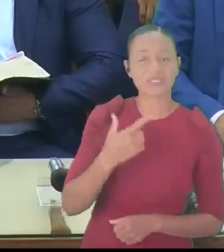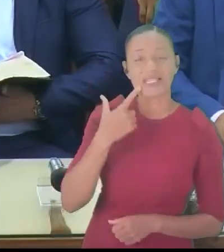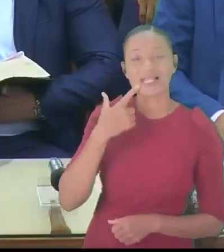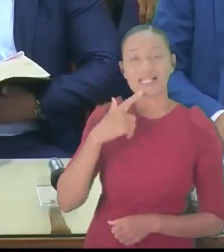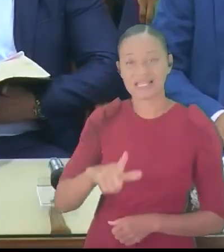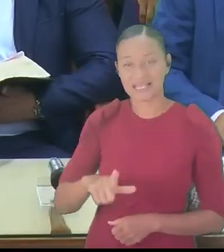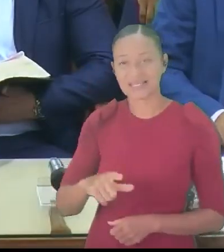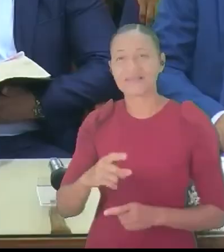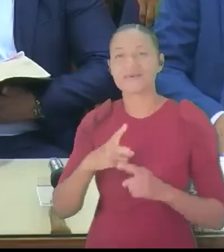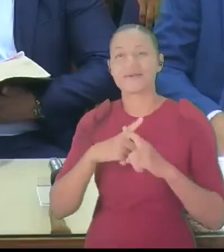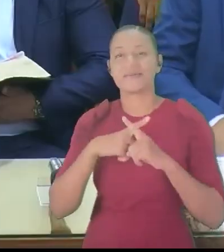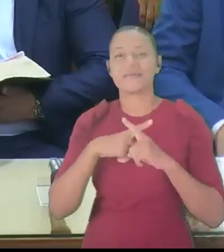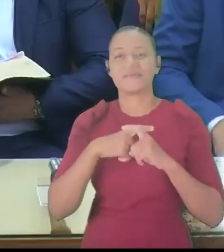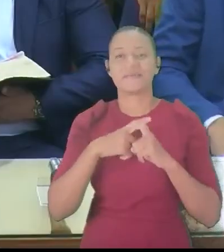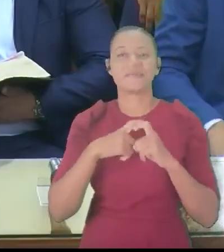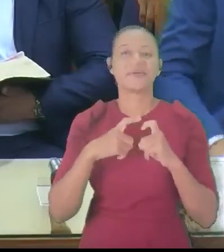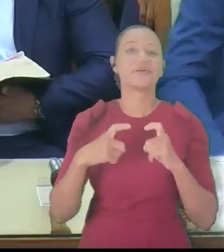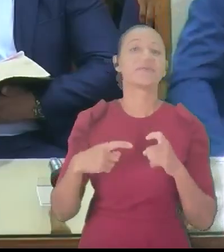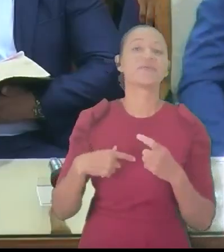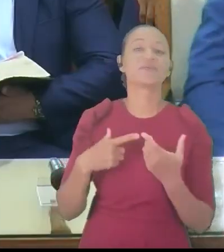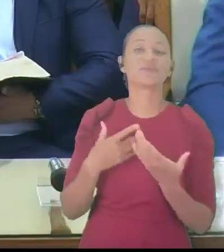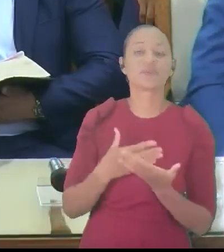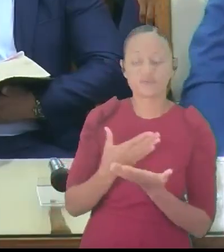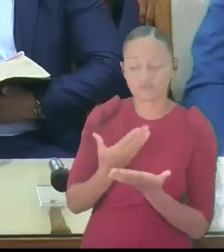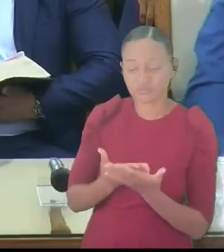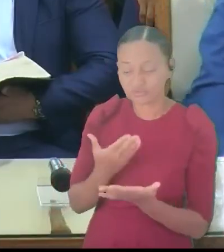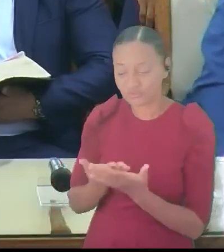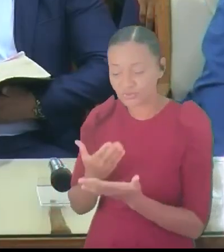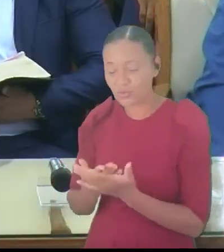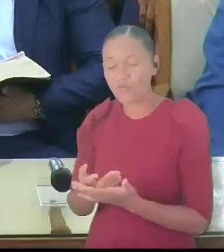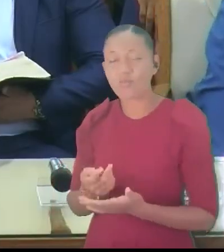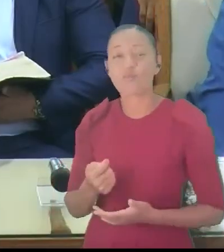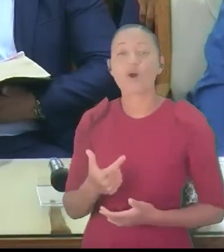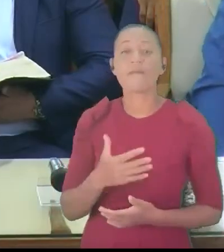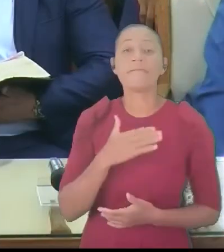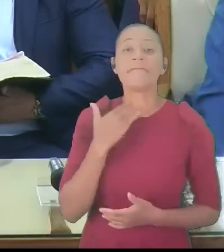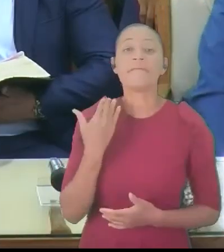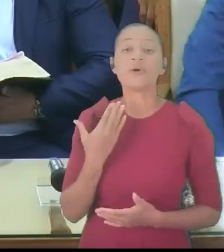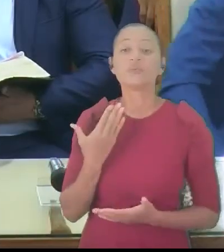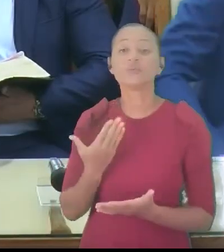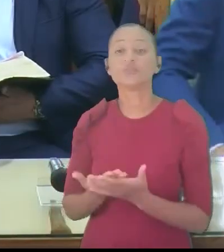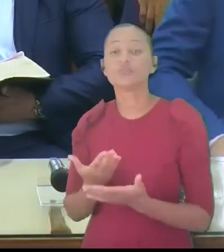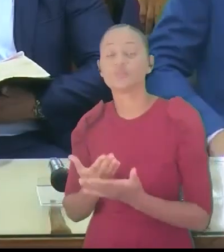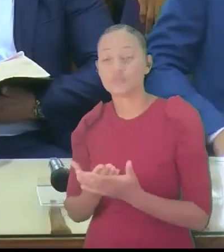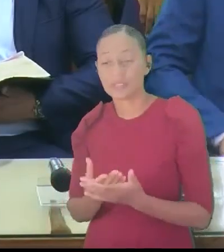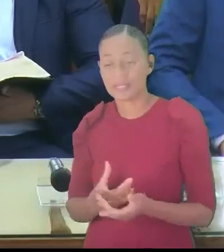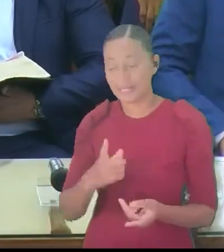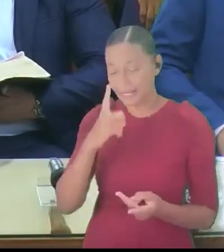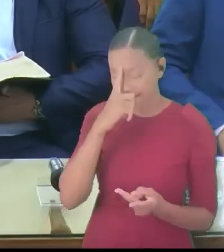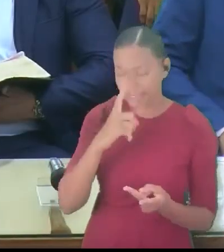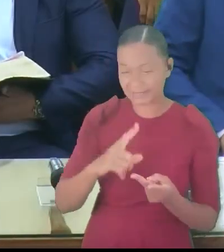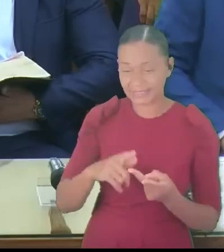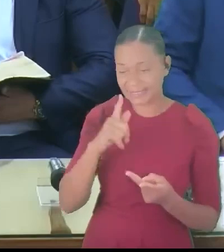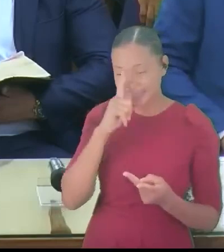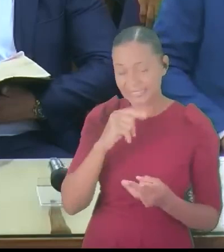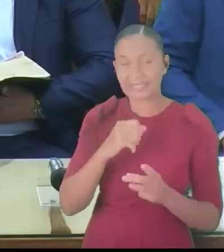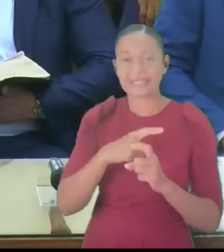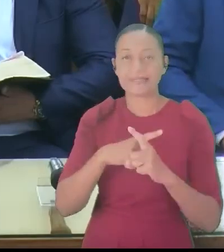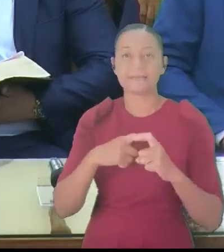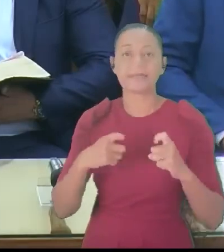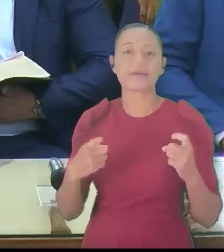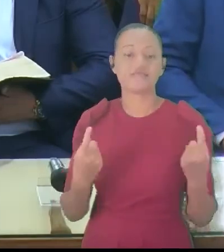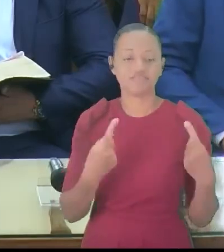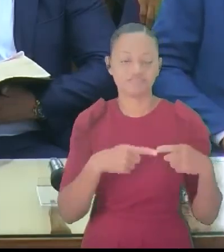fui estudar, eu adoeci gravemente, quase morro. Eu fui estudar ao mesmo tempo latim, grego e hebraico.